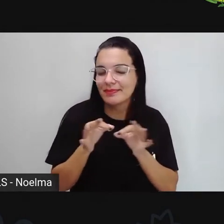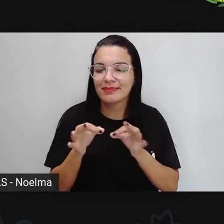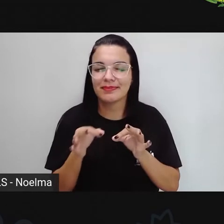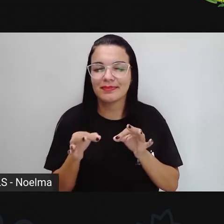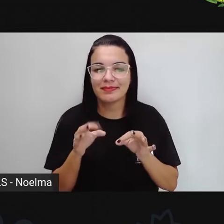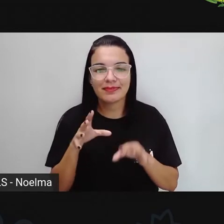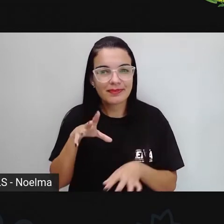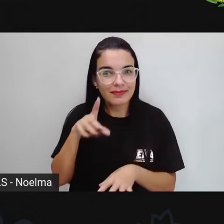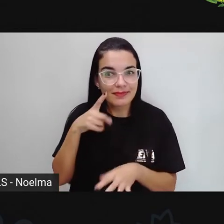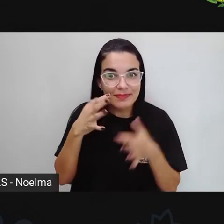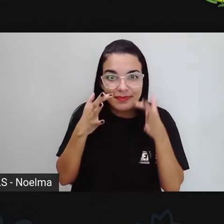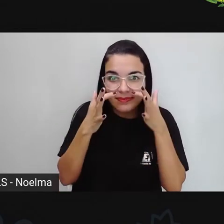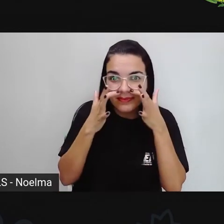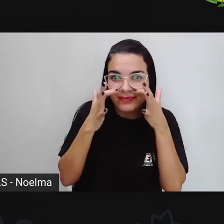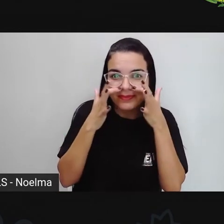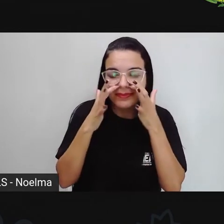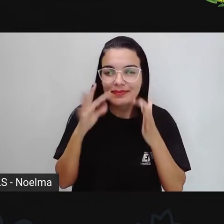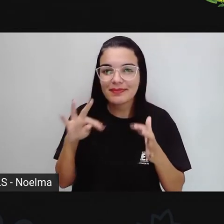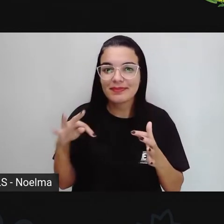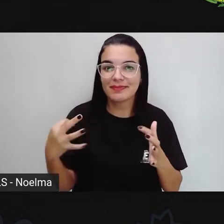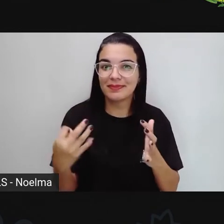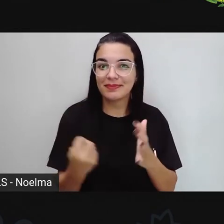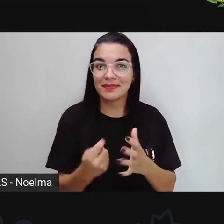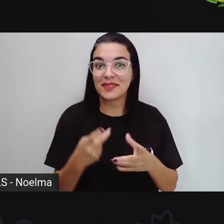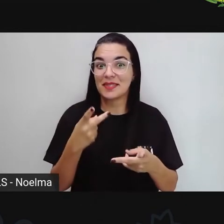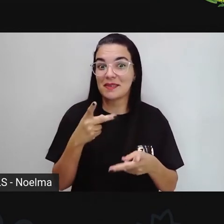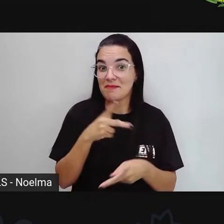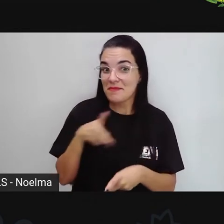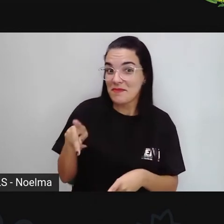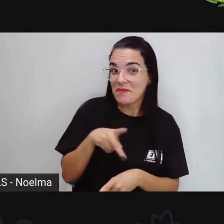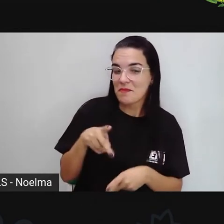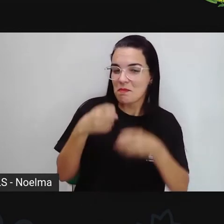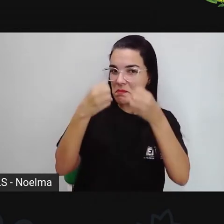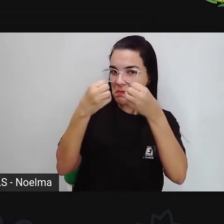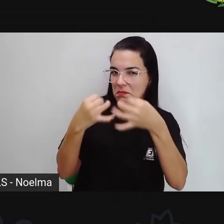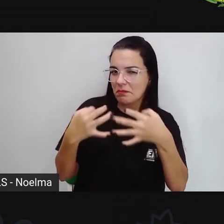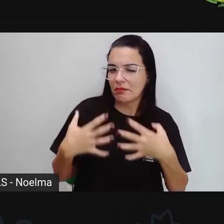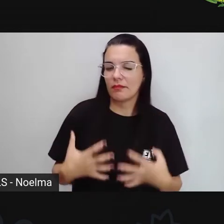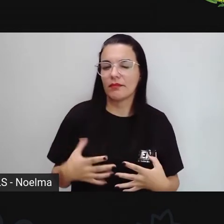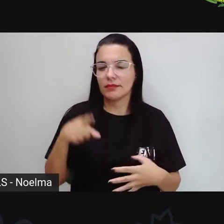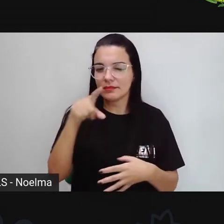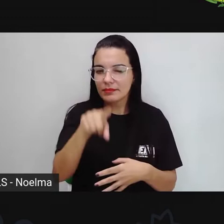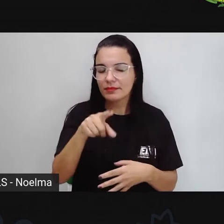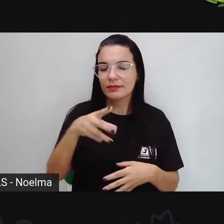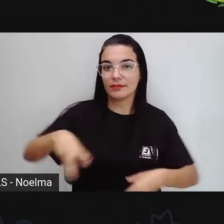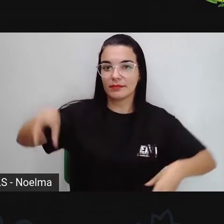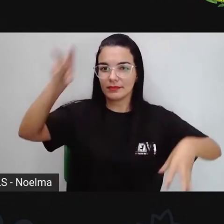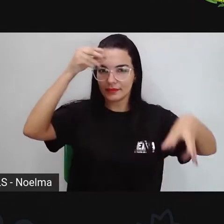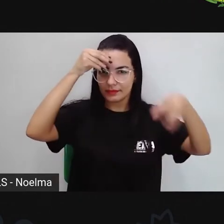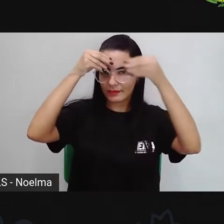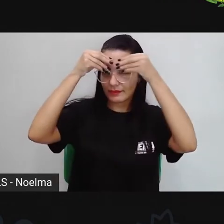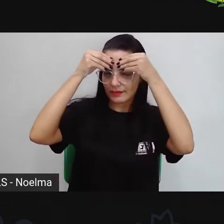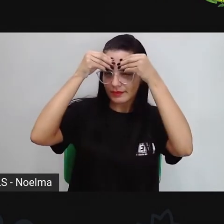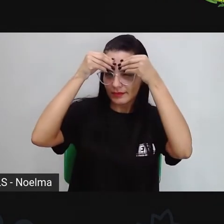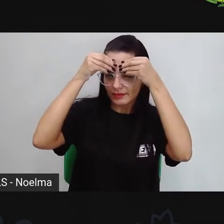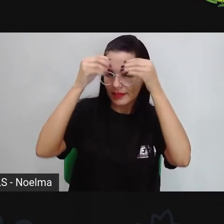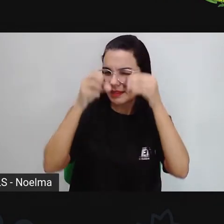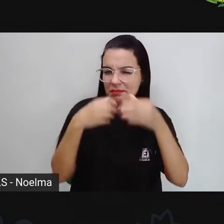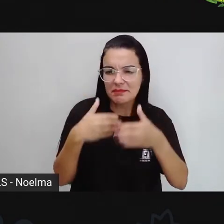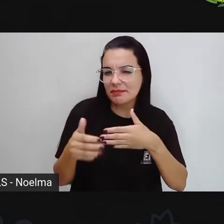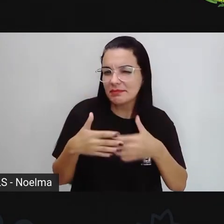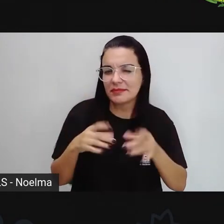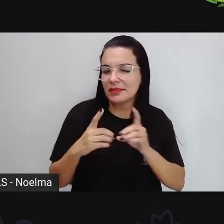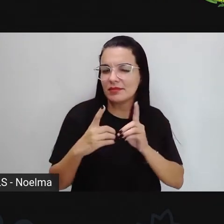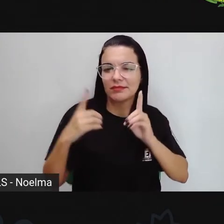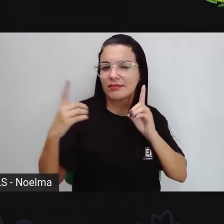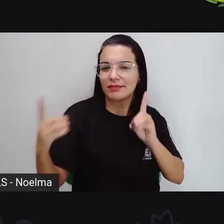fiquem atentos para que tudo que a Pró fale, a Pró explique aqui, ó, seja útil, para que mesmo distante, mesmo que